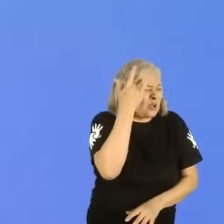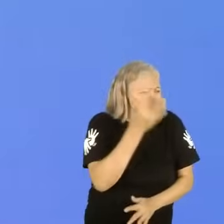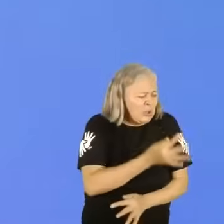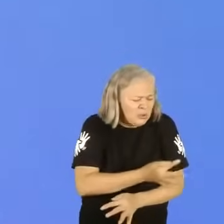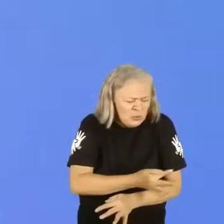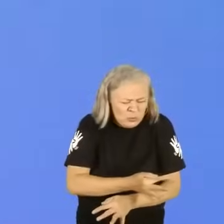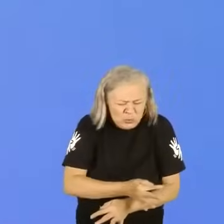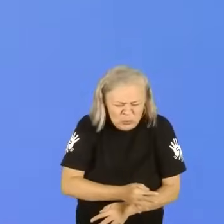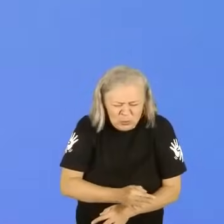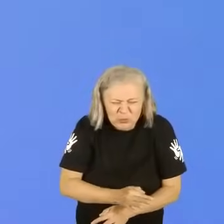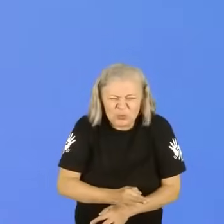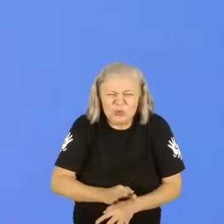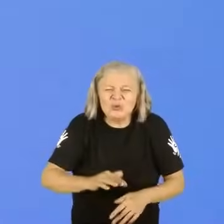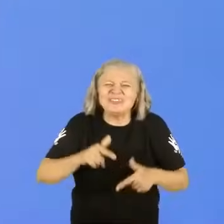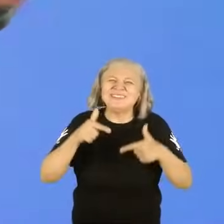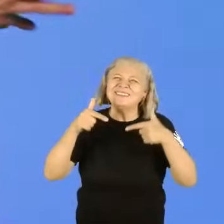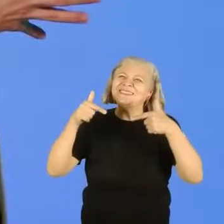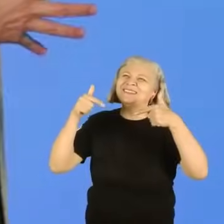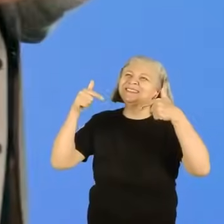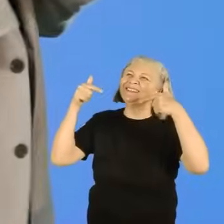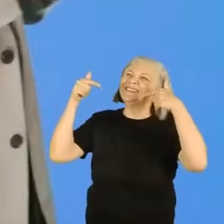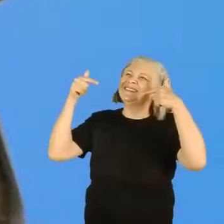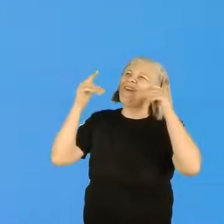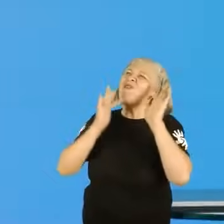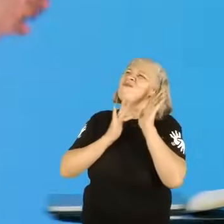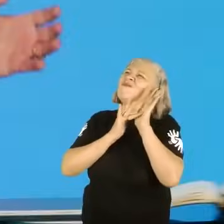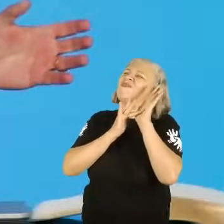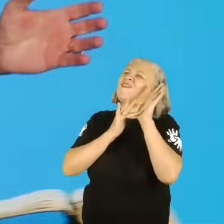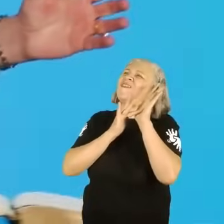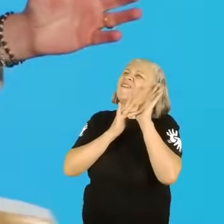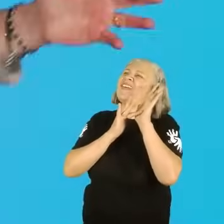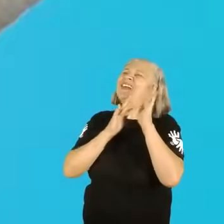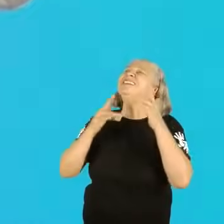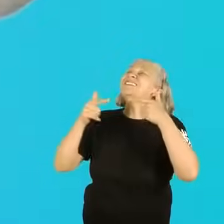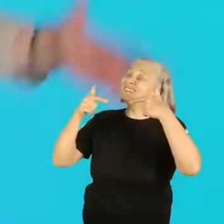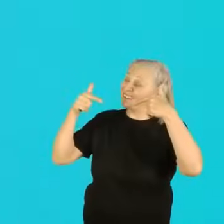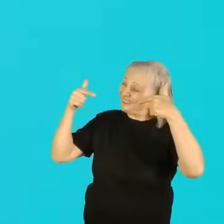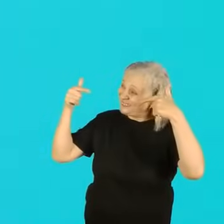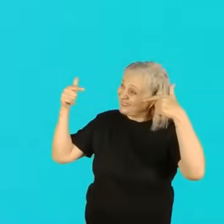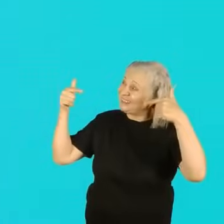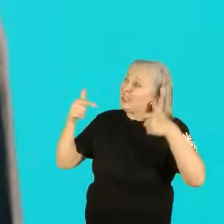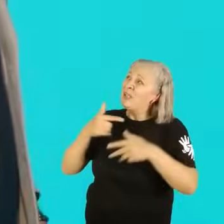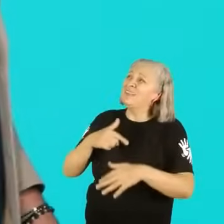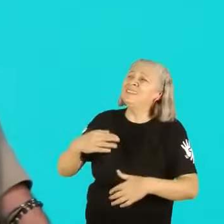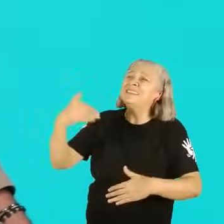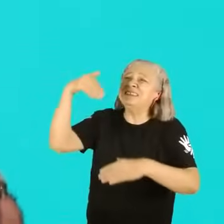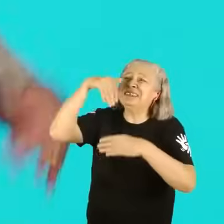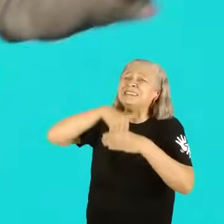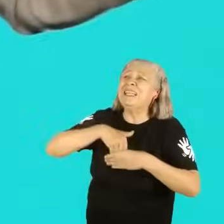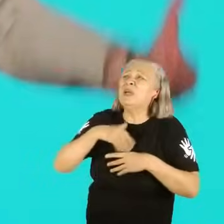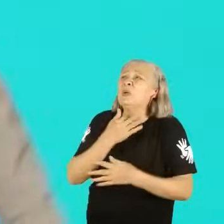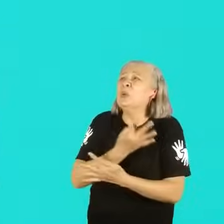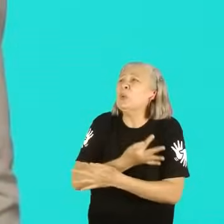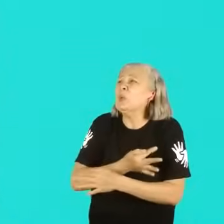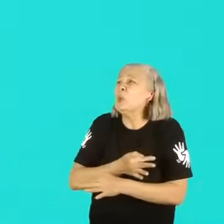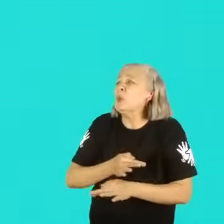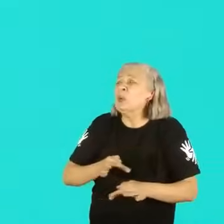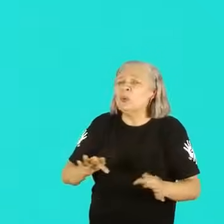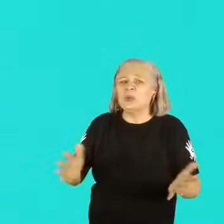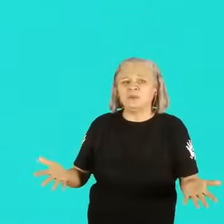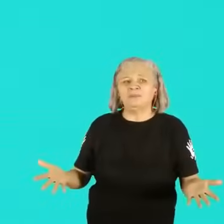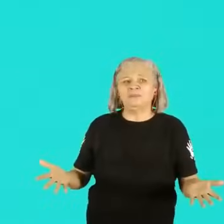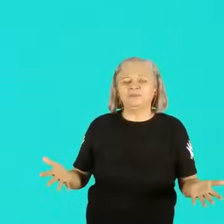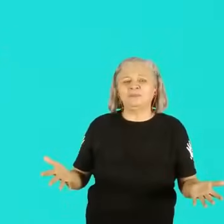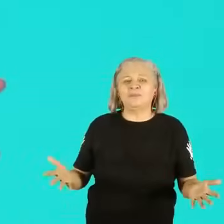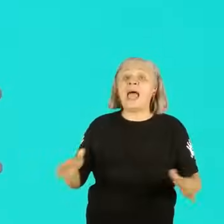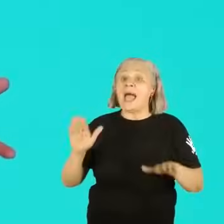são. Alguns problemas que nós enfrentamos, que eles são mais fáceis de se perceber. Uma pessoa que é coxa, ela